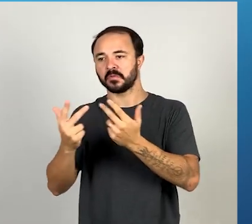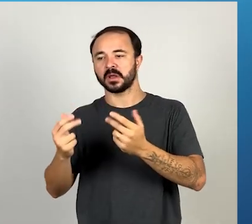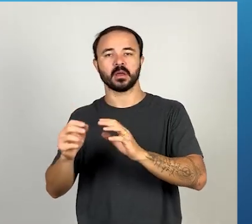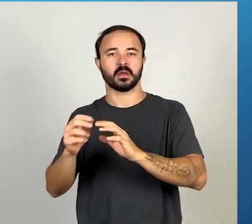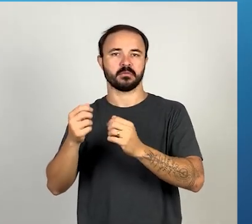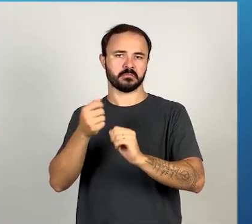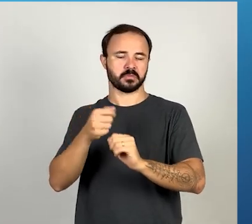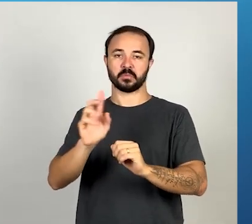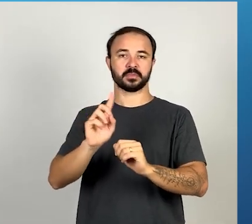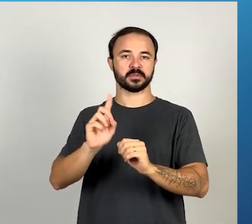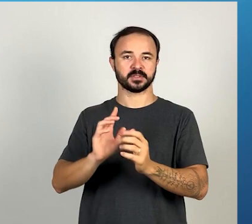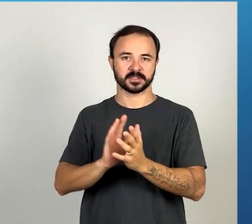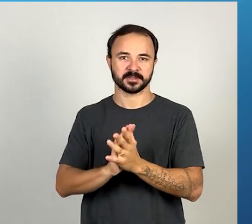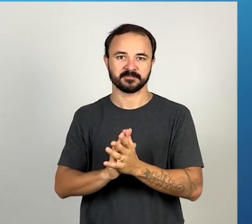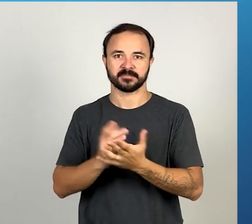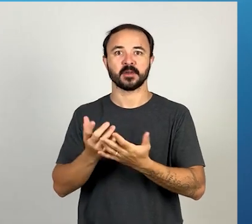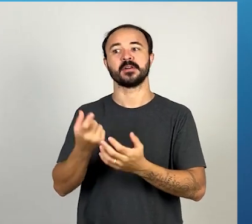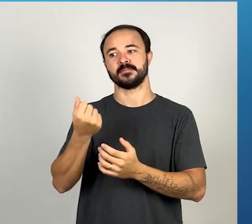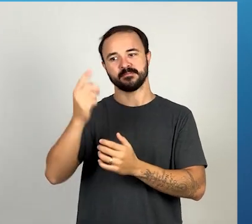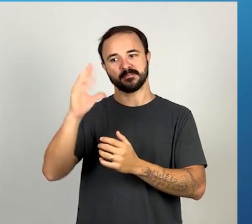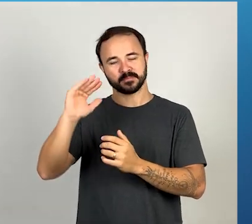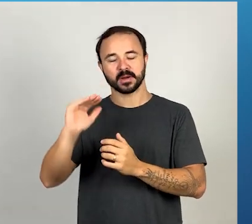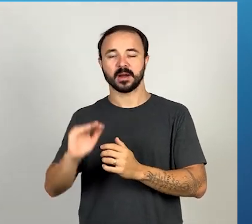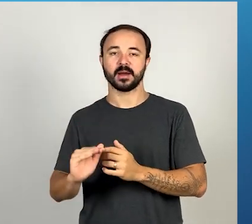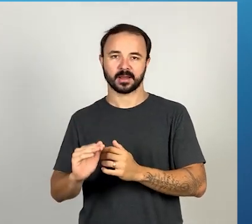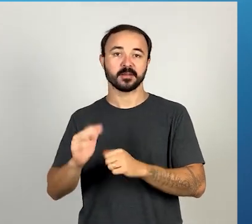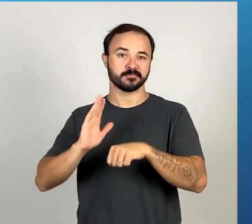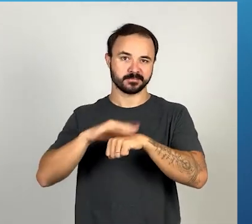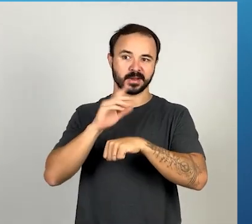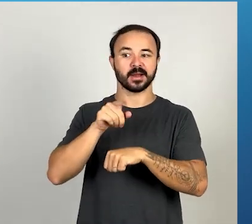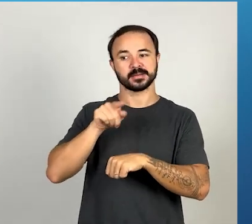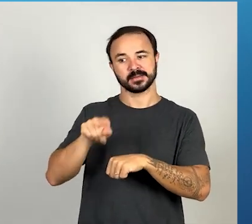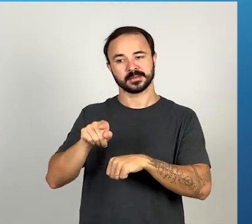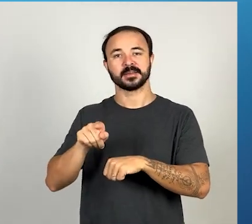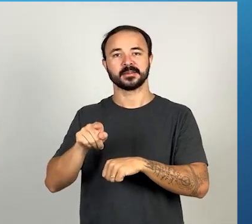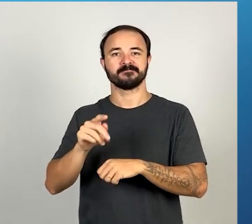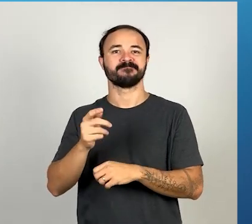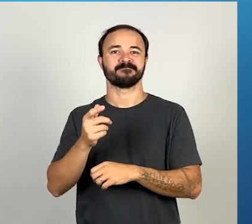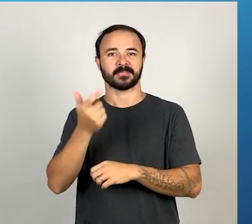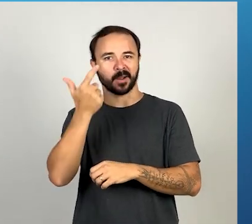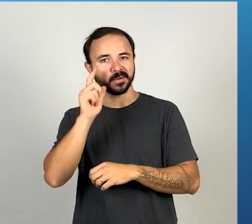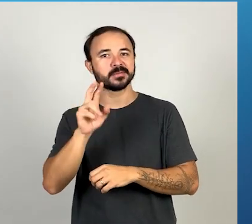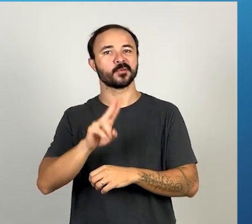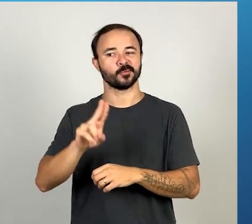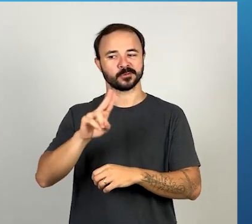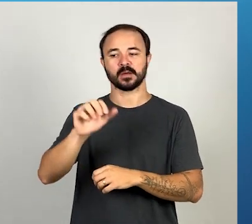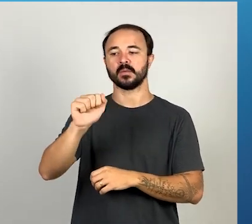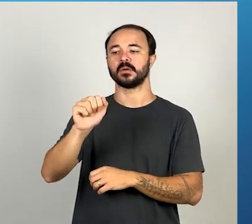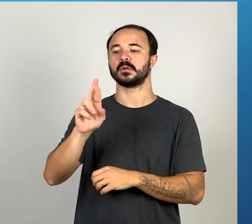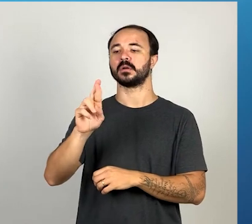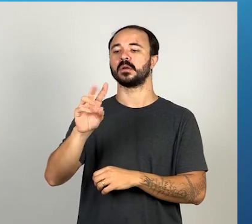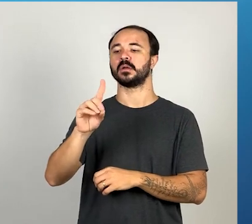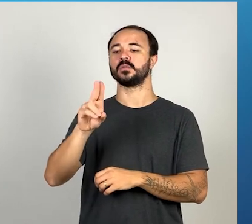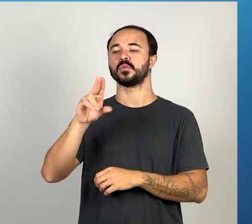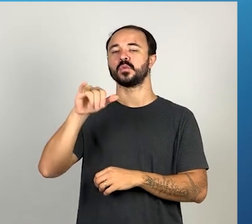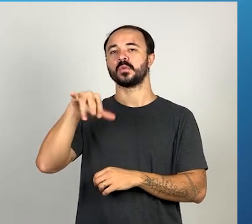você pode vender, e isso vai baratear os custos das operações com a robótica utilizando o Arduino.